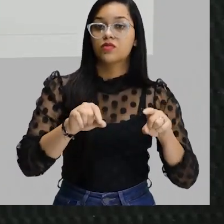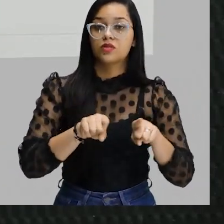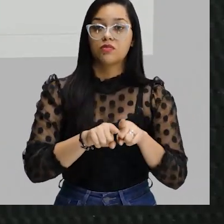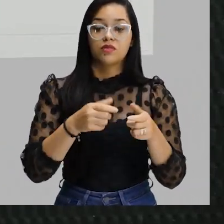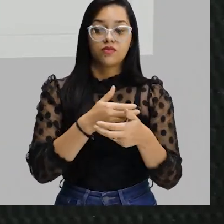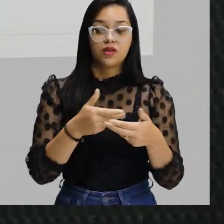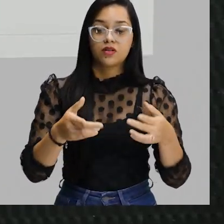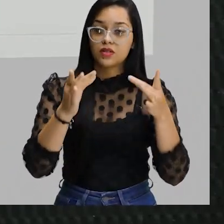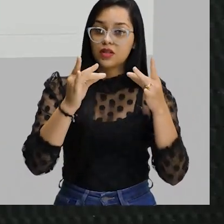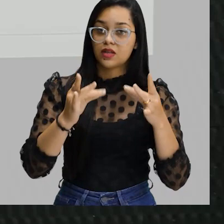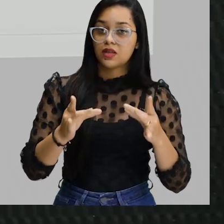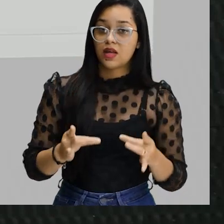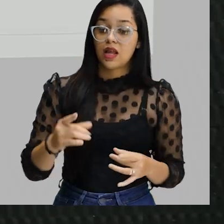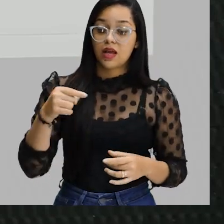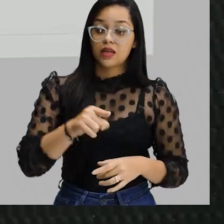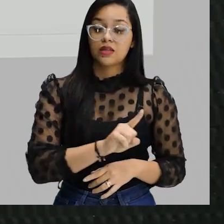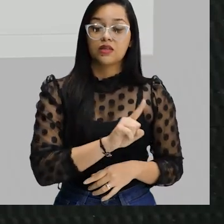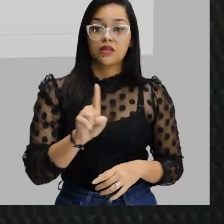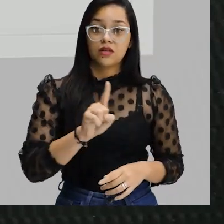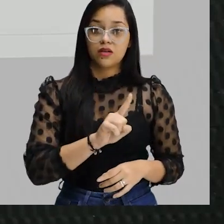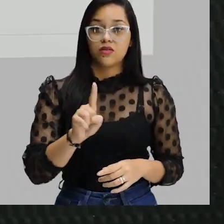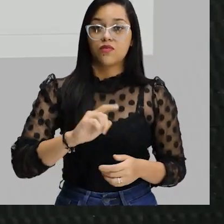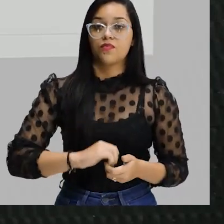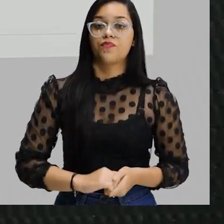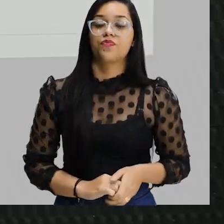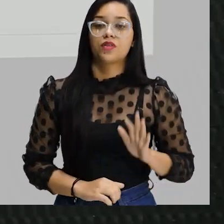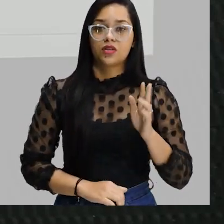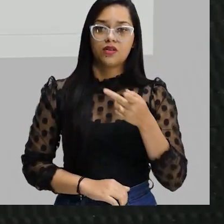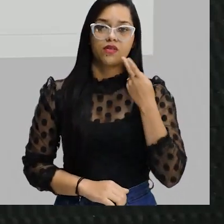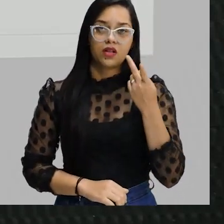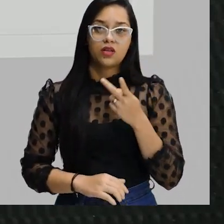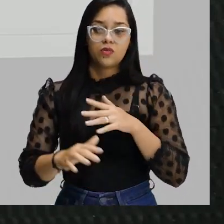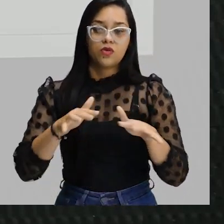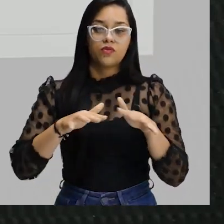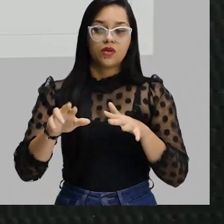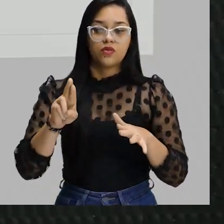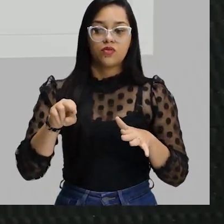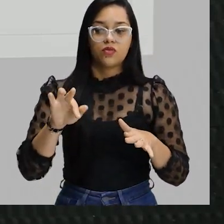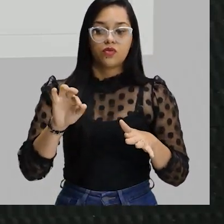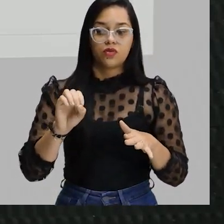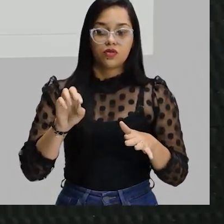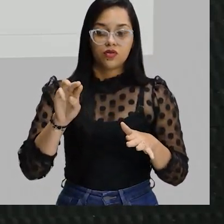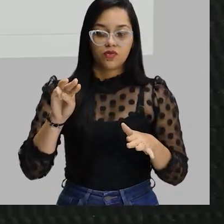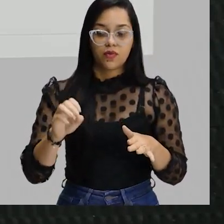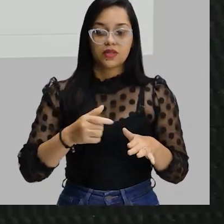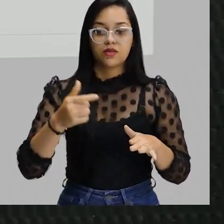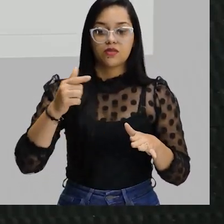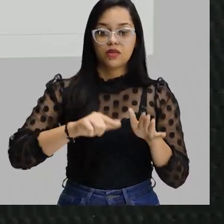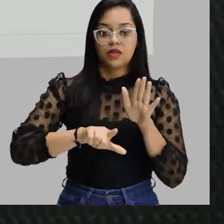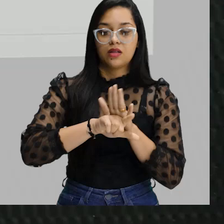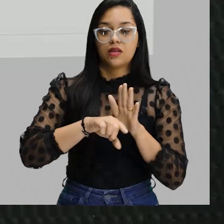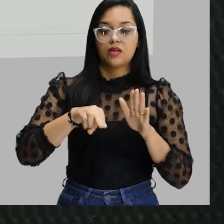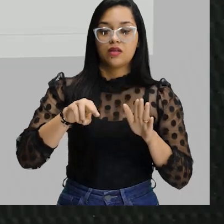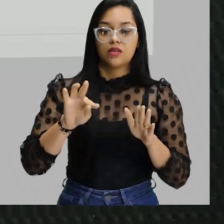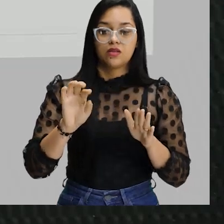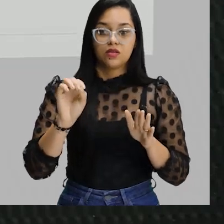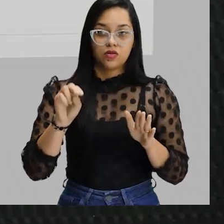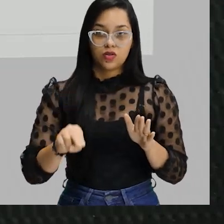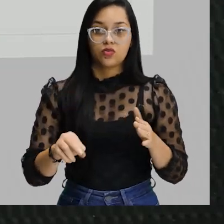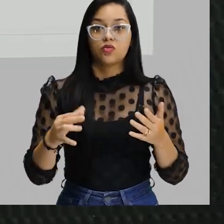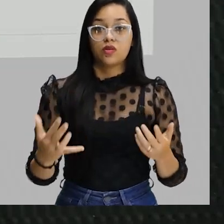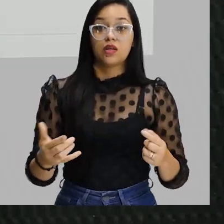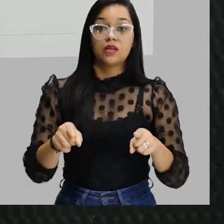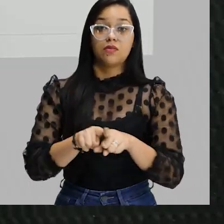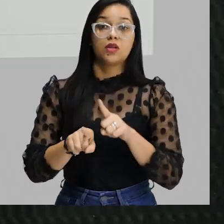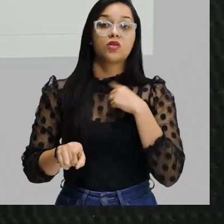todos os detalhes. Aqui não, aqui nós vamos, apesar de falar do movimento uniformemente variado e da segunda lei de Newton nessa aula de hoje, certo?